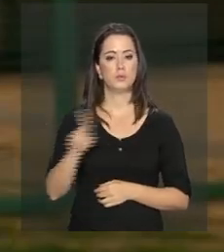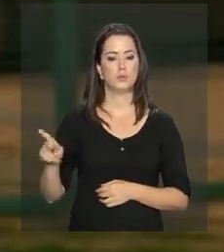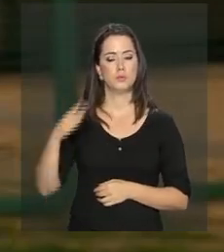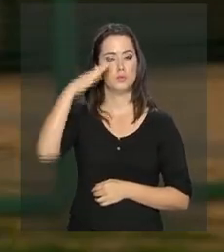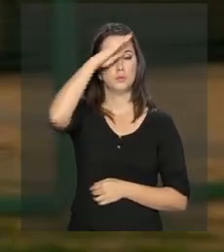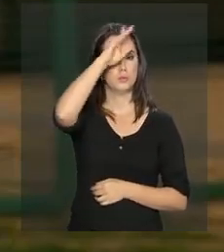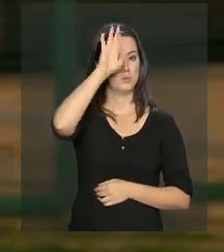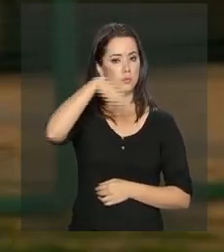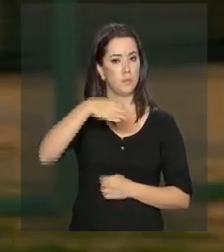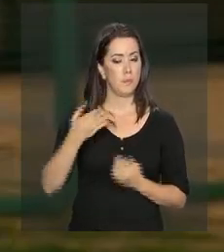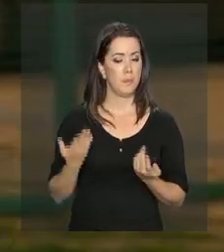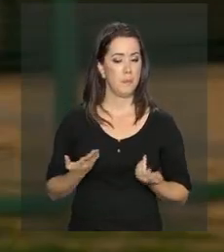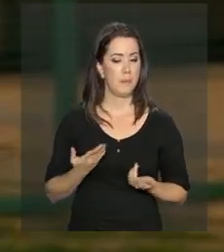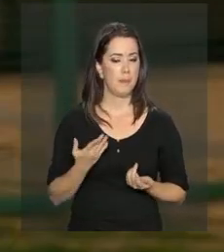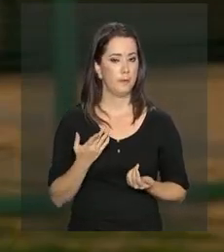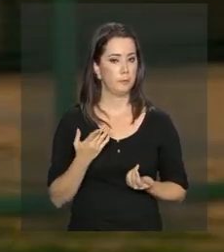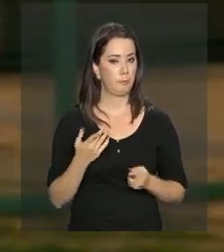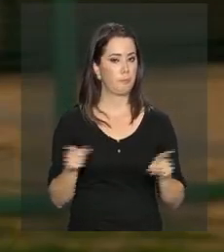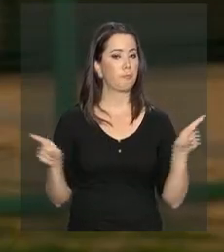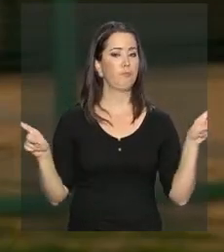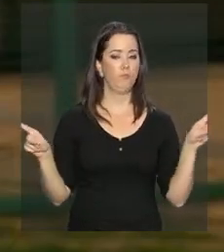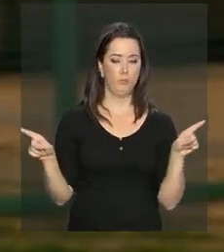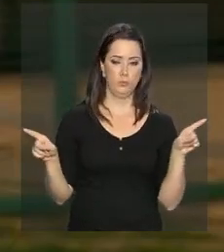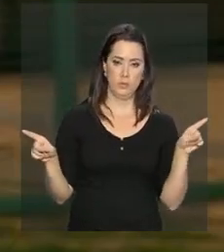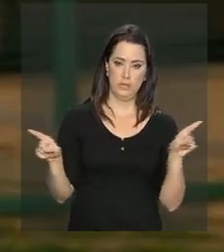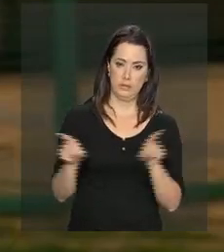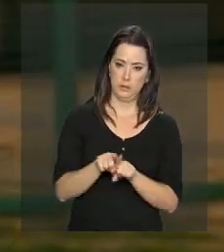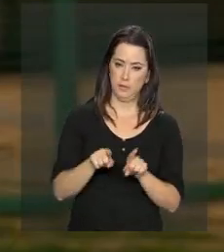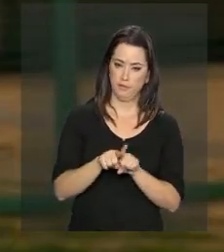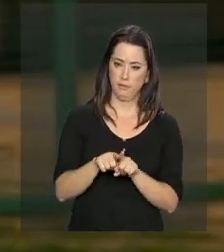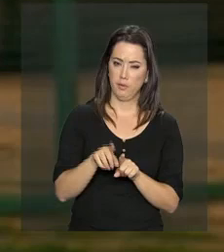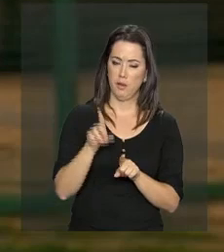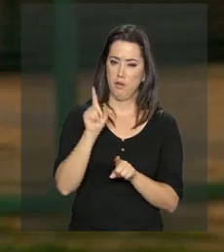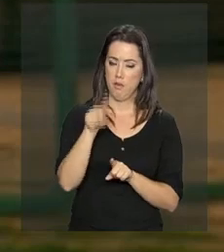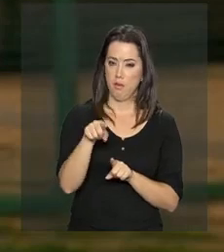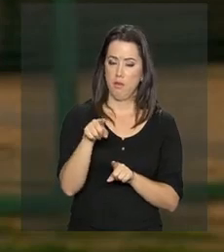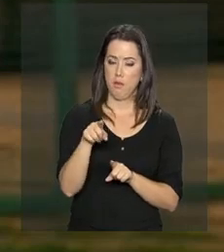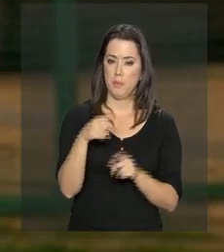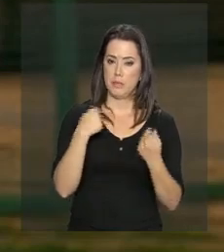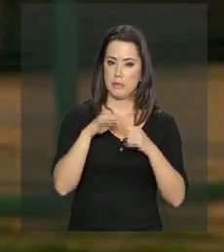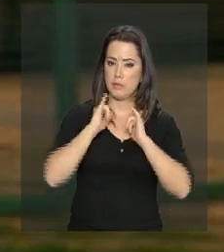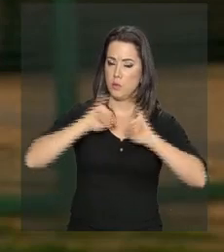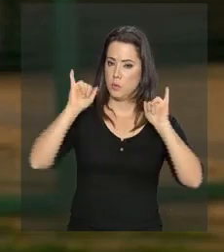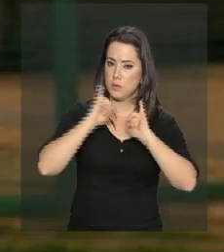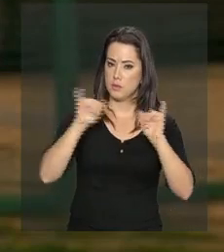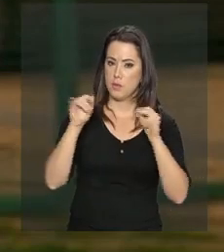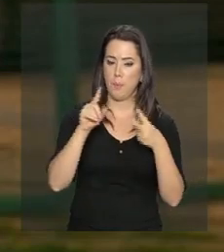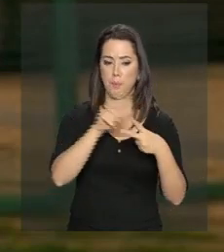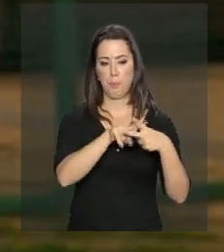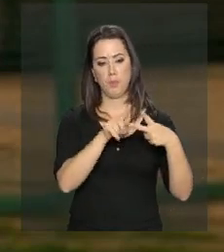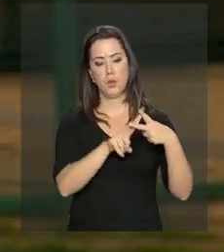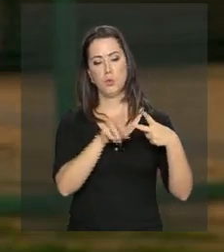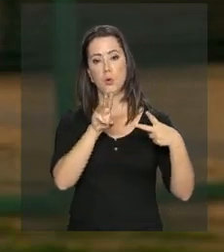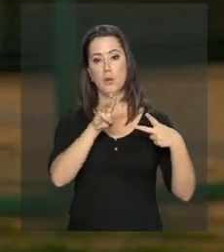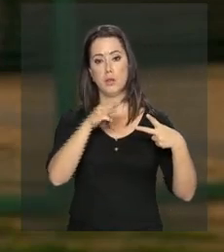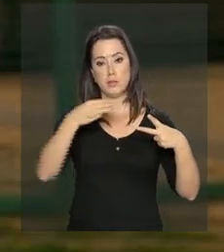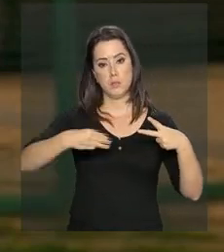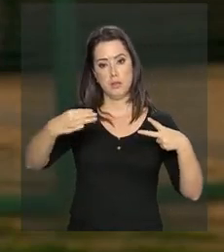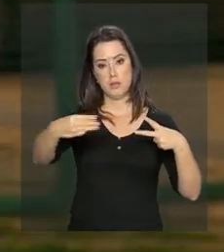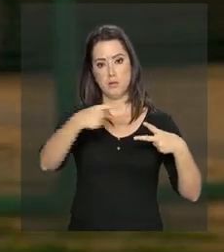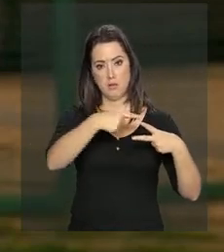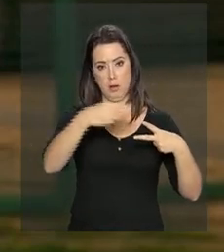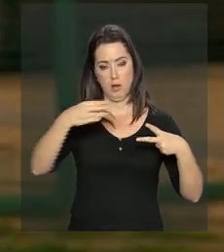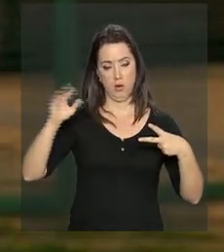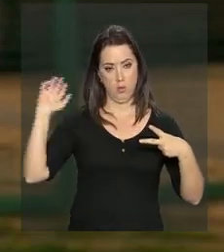jair bolsonaro além disso a falta anunciar os nomes ainda de outros dois ministérios meio